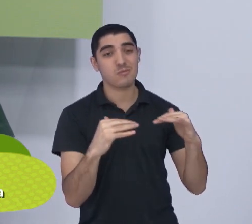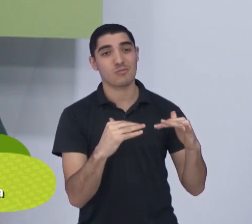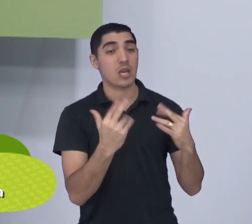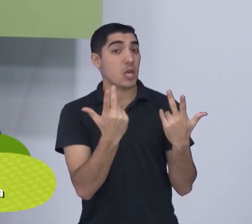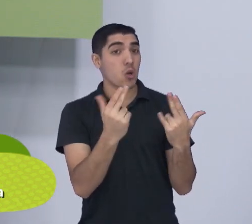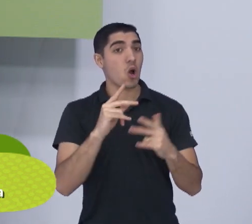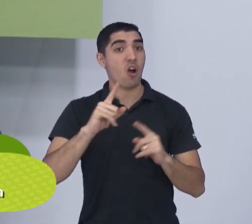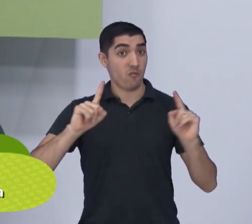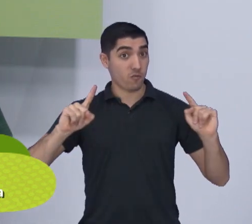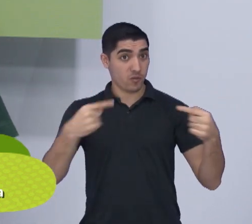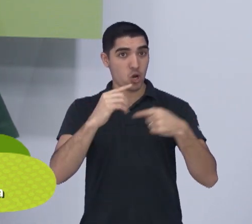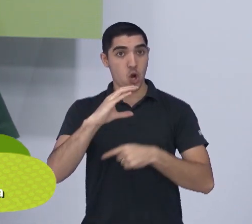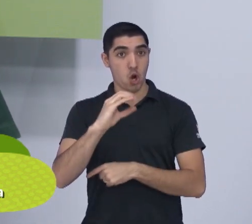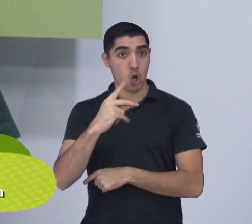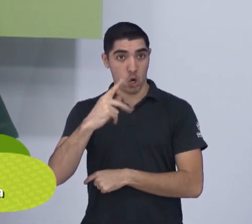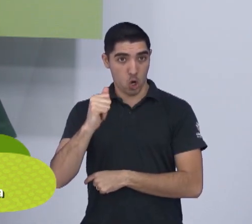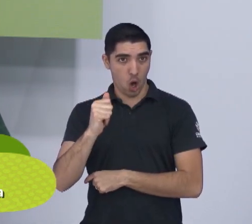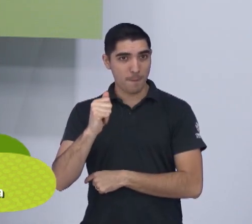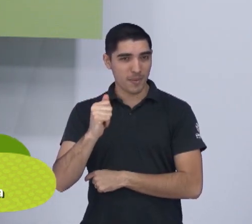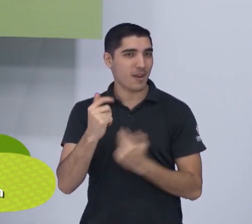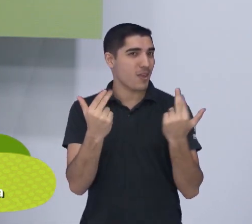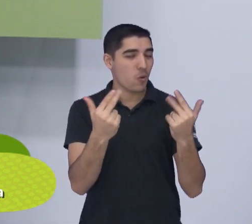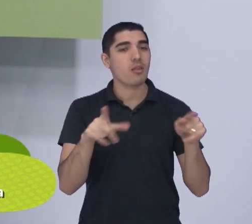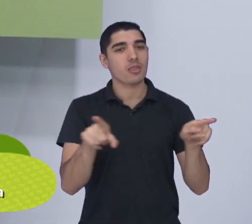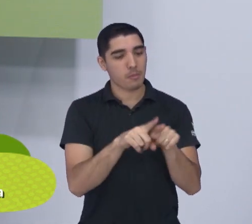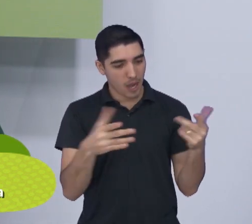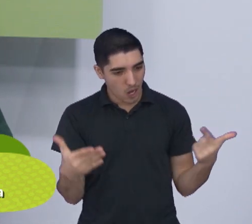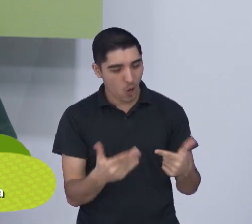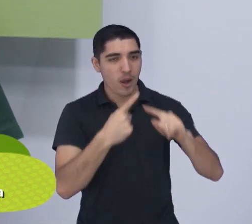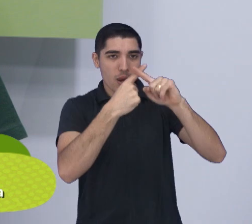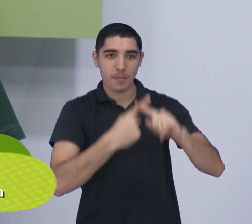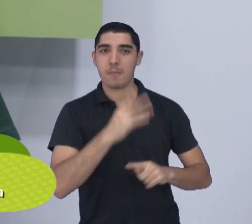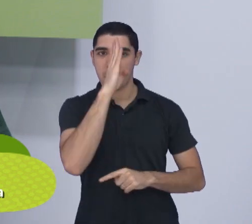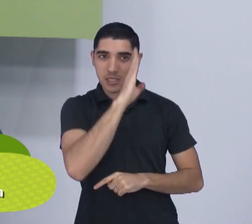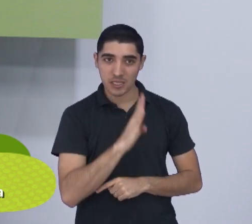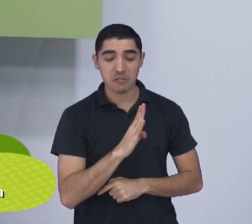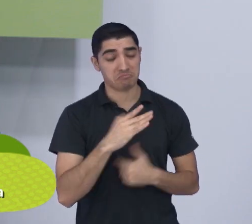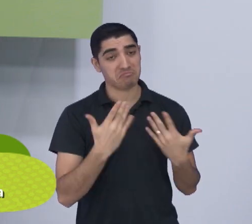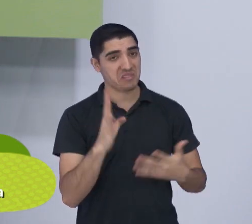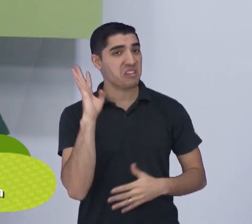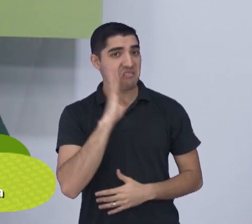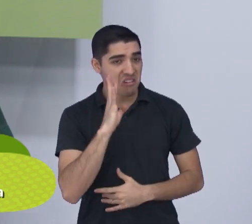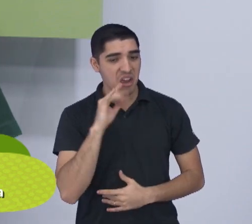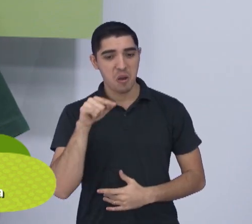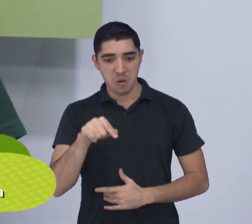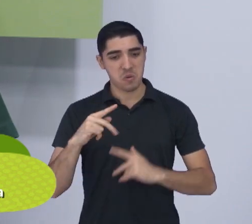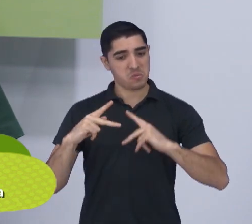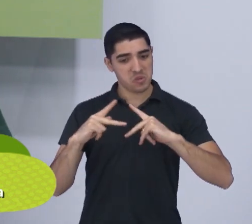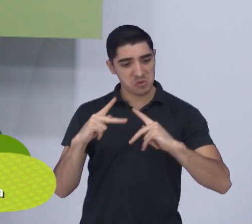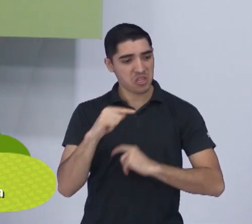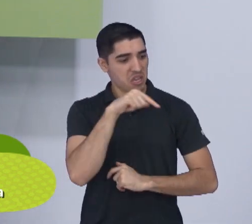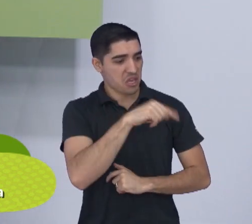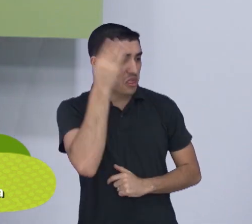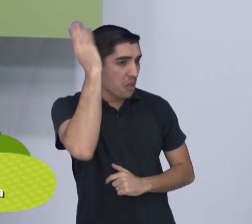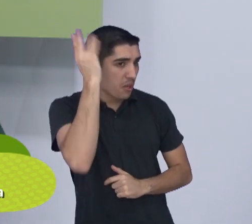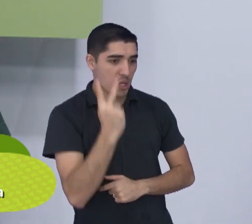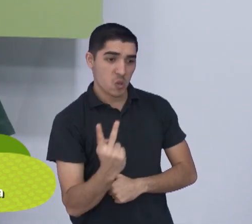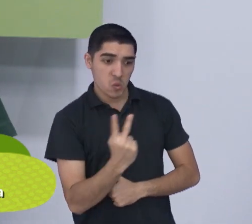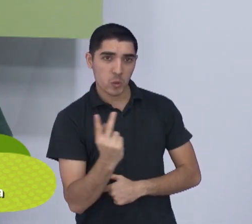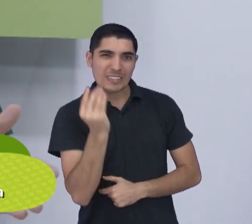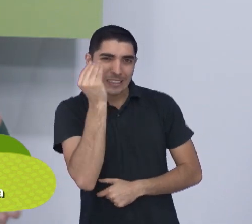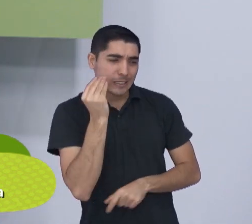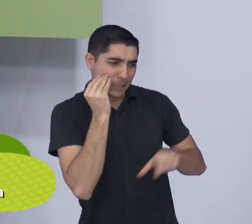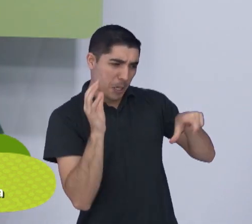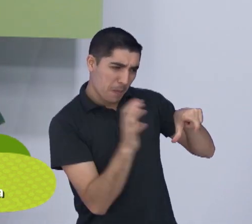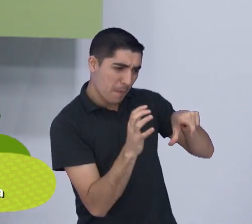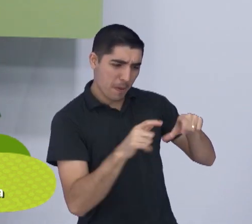Liga, agora também na Liga Nacional. Então, muito bacana, muito legal ver os dois times buscando os gols. Para